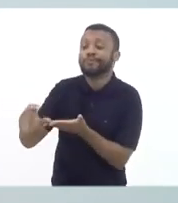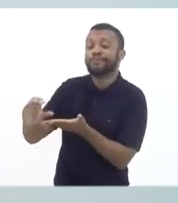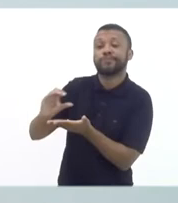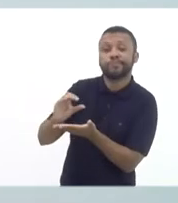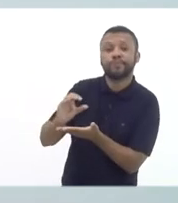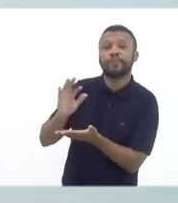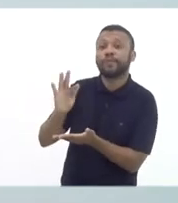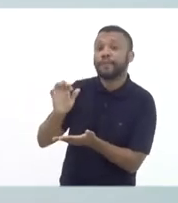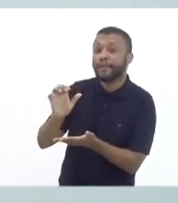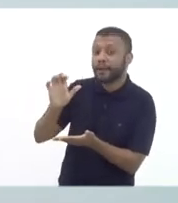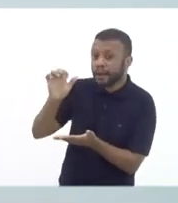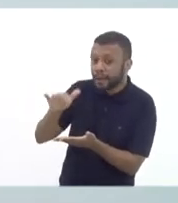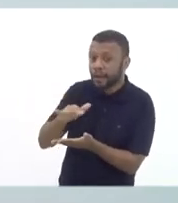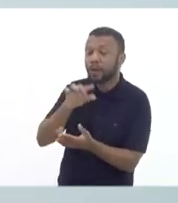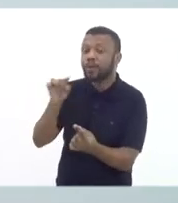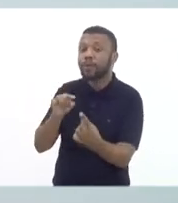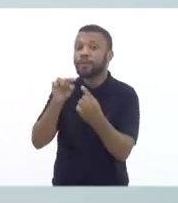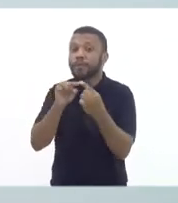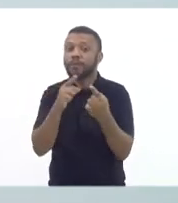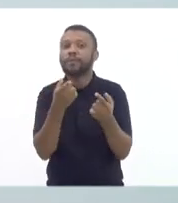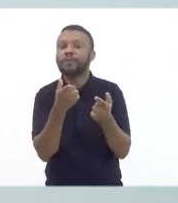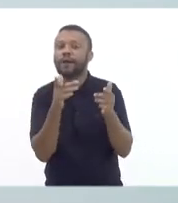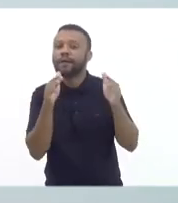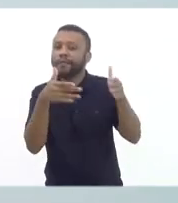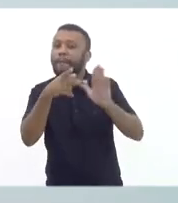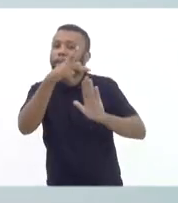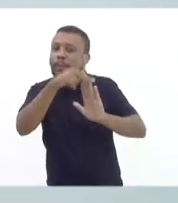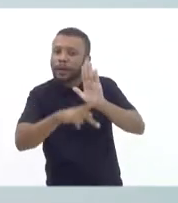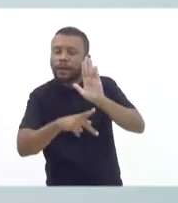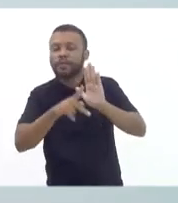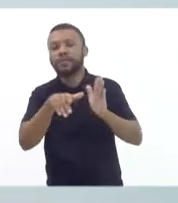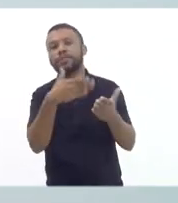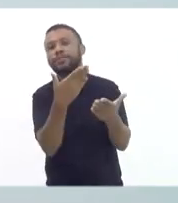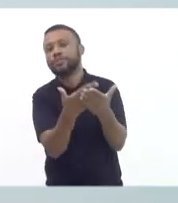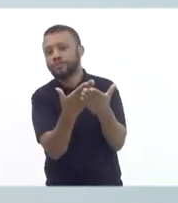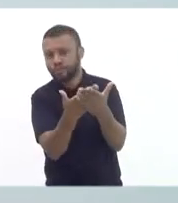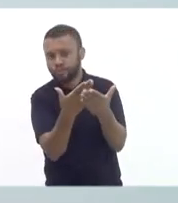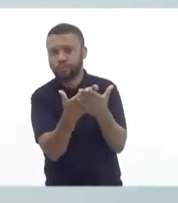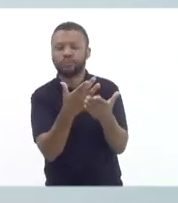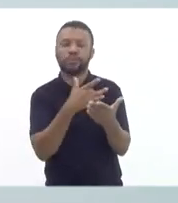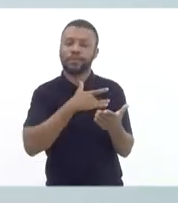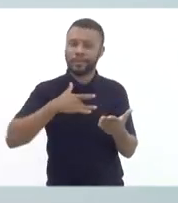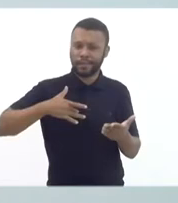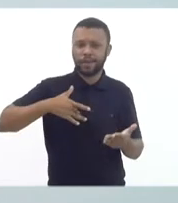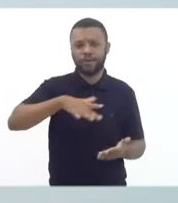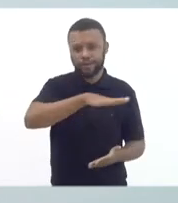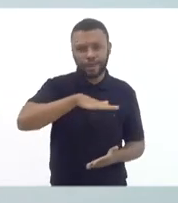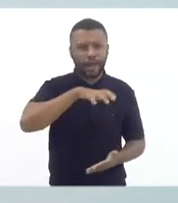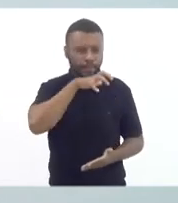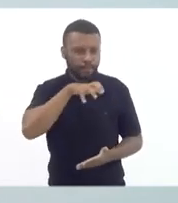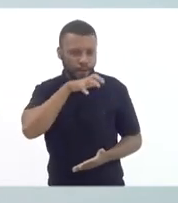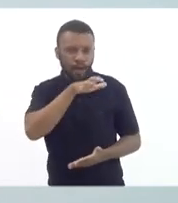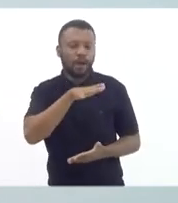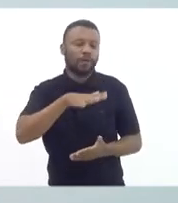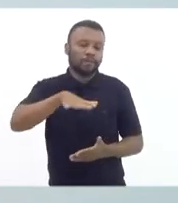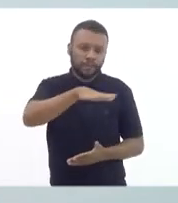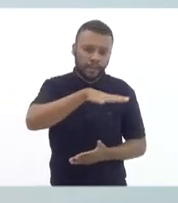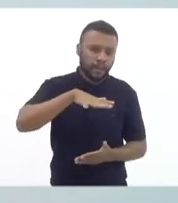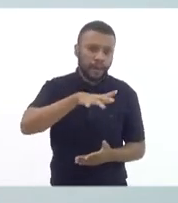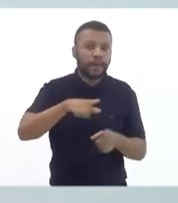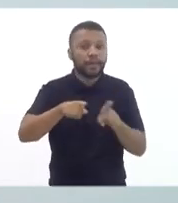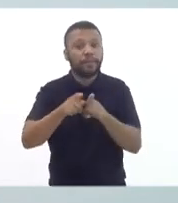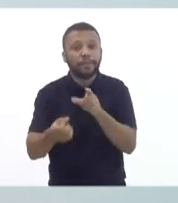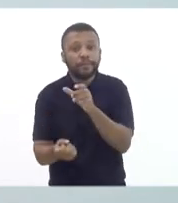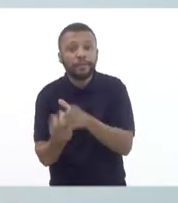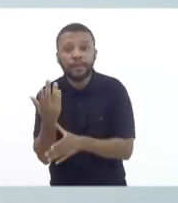bem-estar animal, dispõe sobre a obrigatoriedade de estudos de fauna para licenciamento ambiental do estado do Rio de Janeiro, dispõe sobre a criação